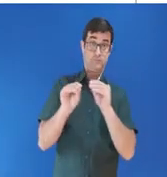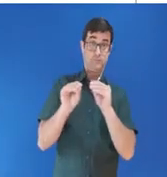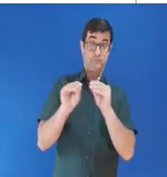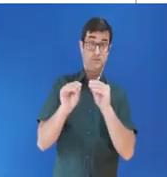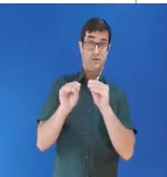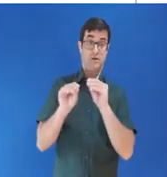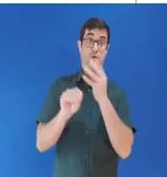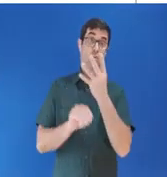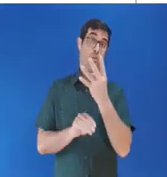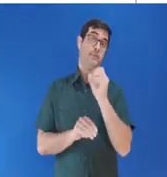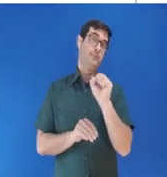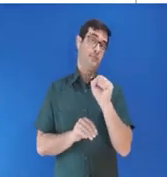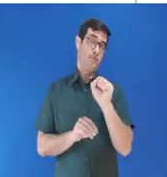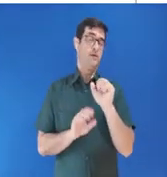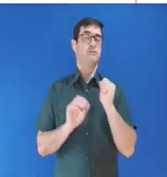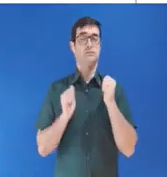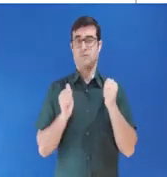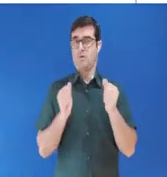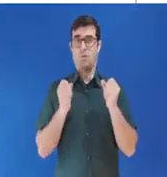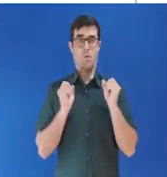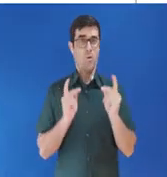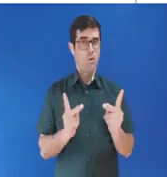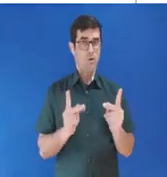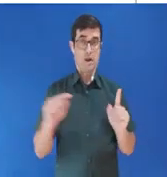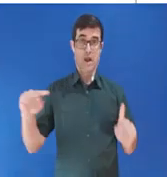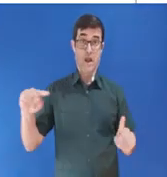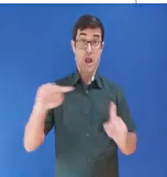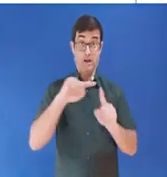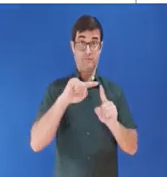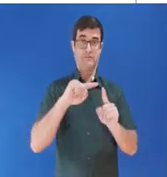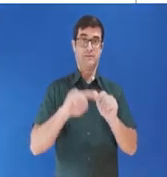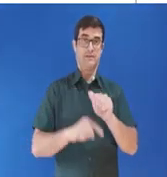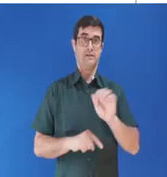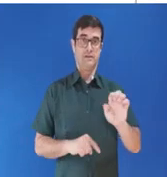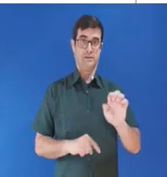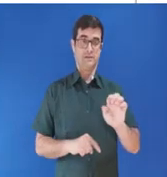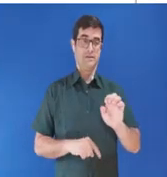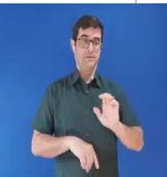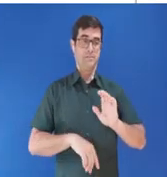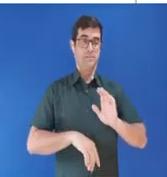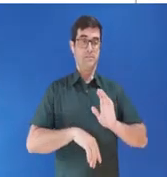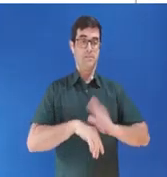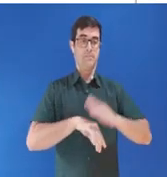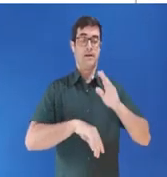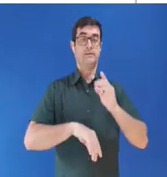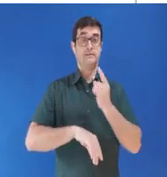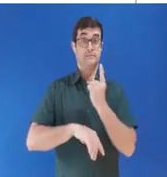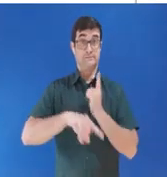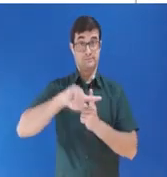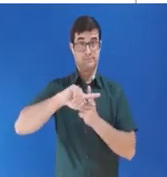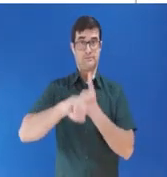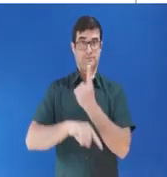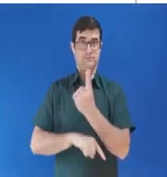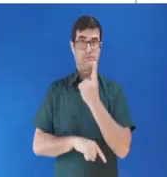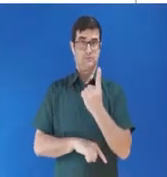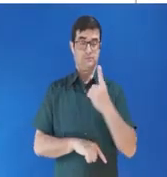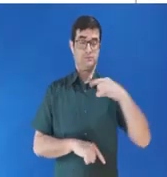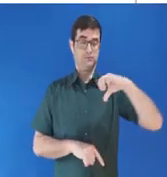Tranquilo, ele tem uma afinidade eletrônica de mais 119, maior do que o cromo, porque aqui está aumentando a